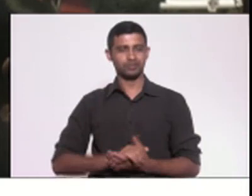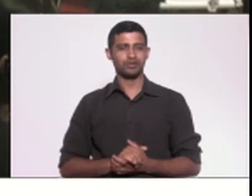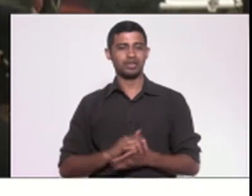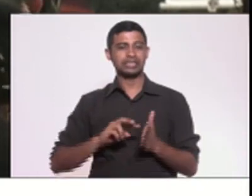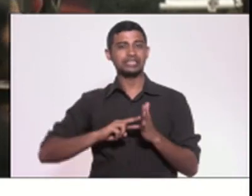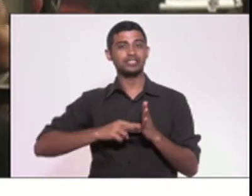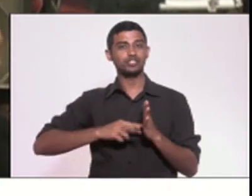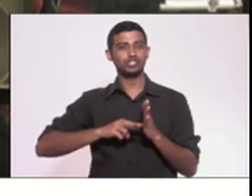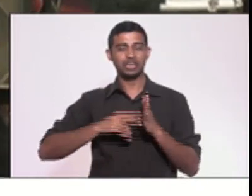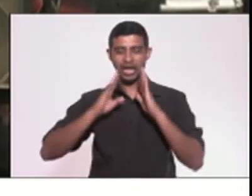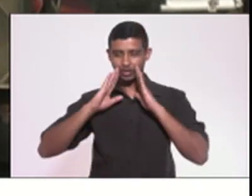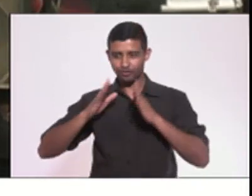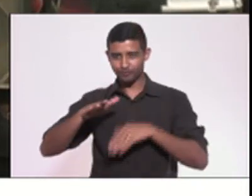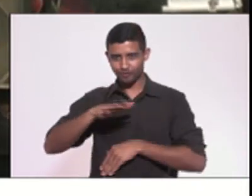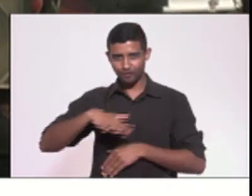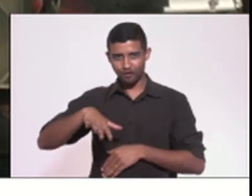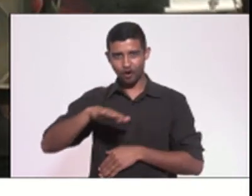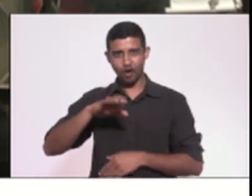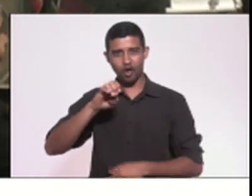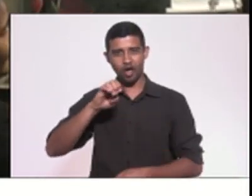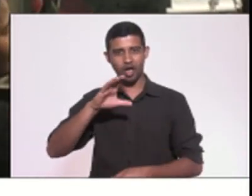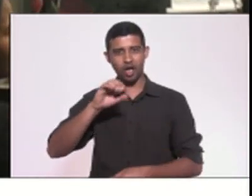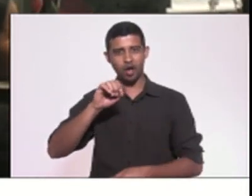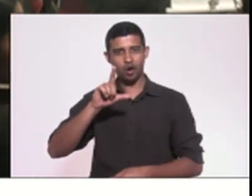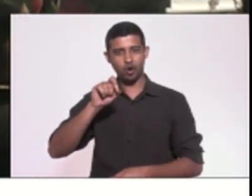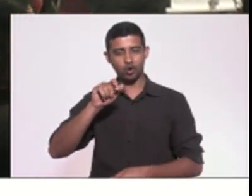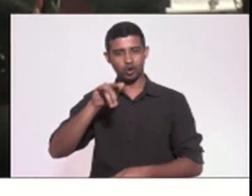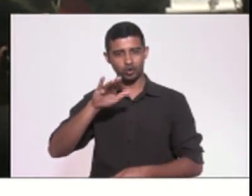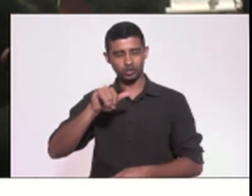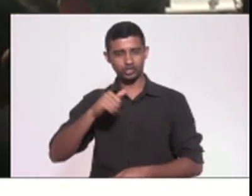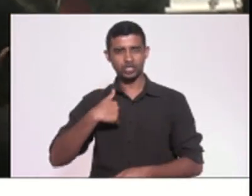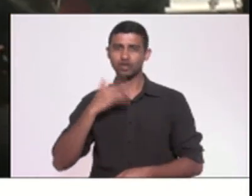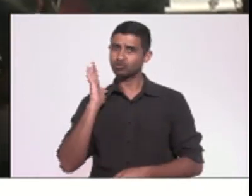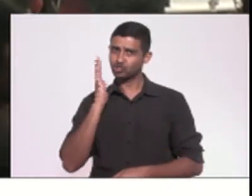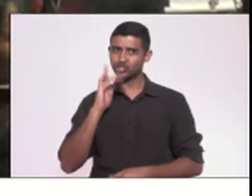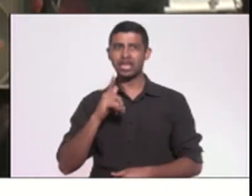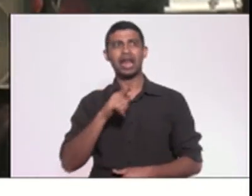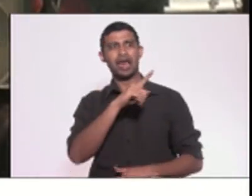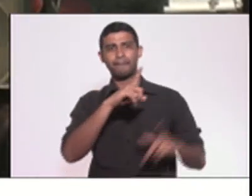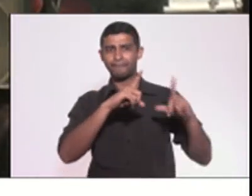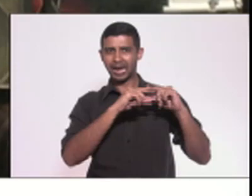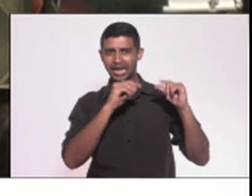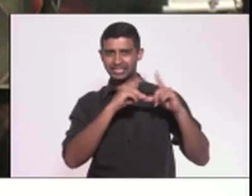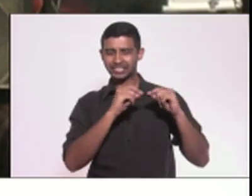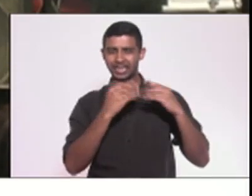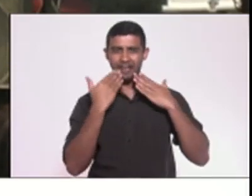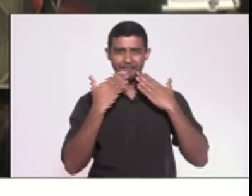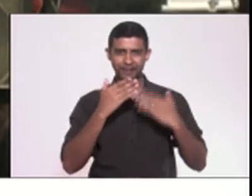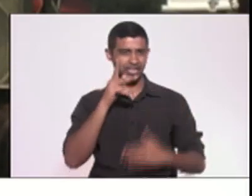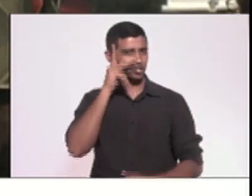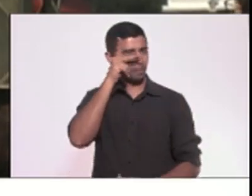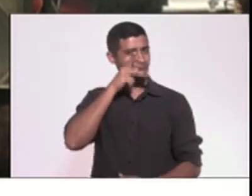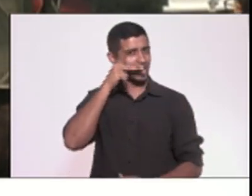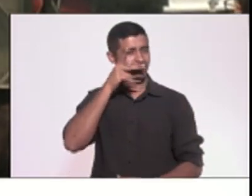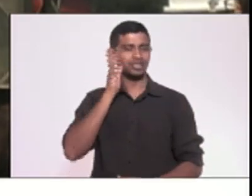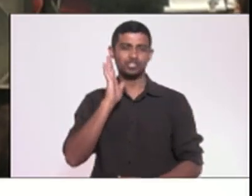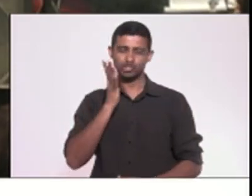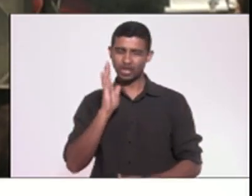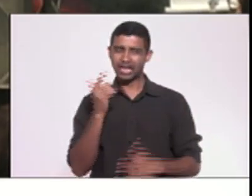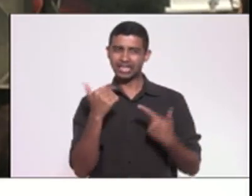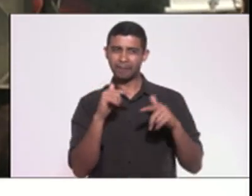tá? Fiz parte da frente parlamentar em Brasília, tá? Já trabalhei junto com o